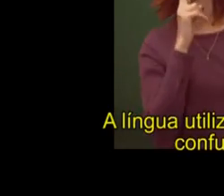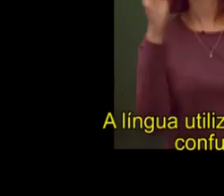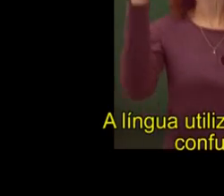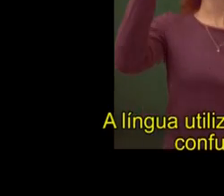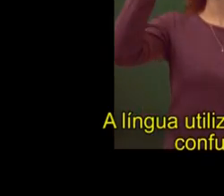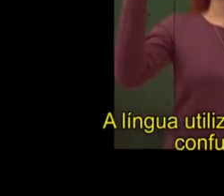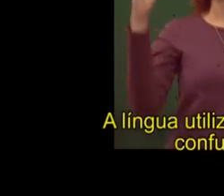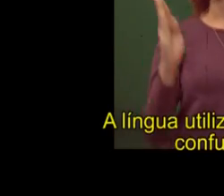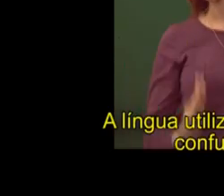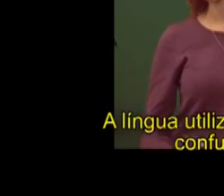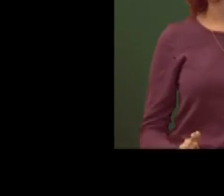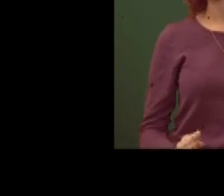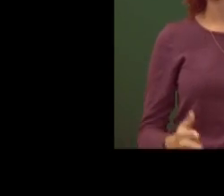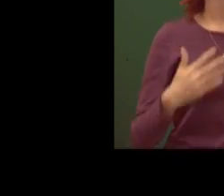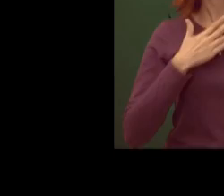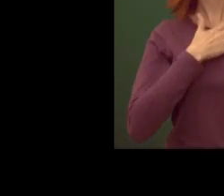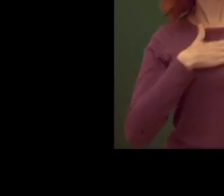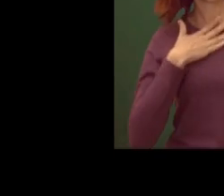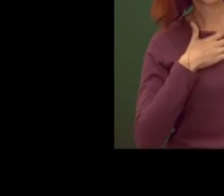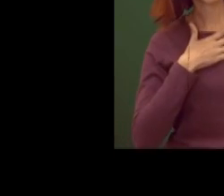facilmente confundida com a mímica.